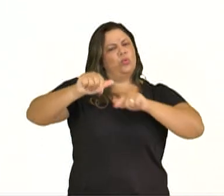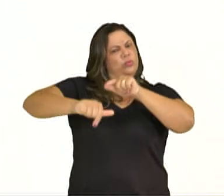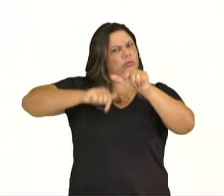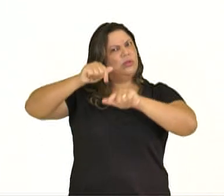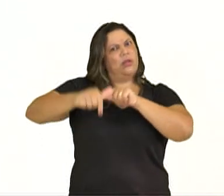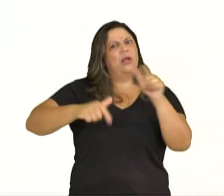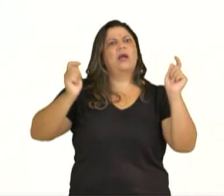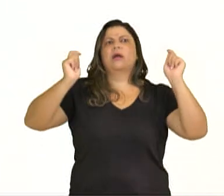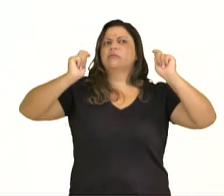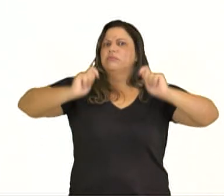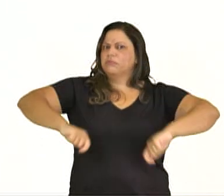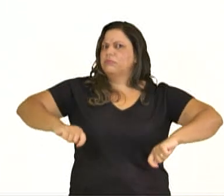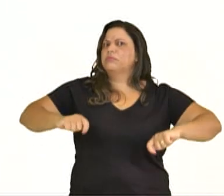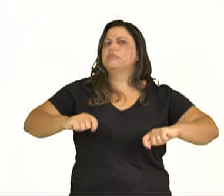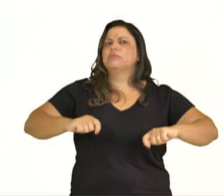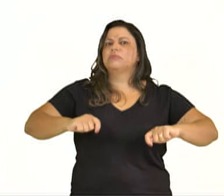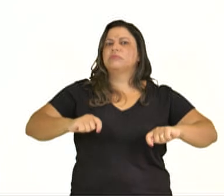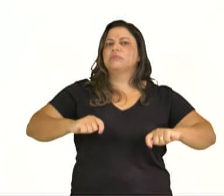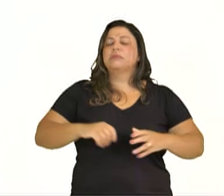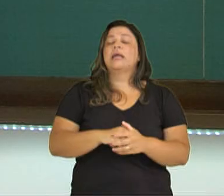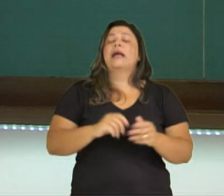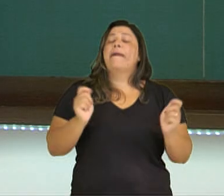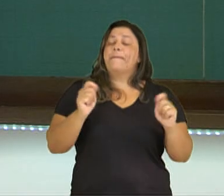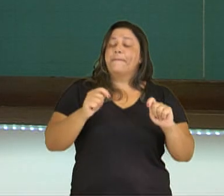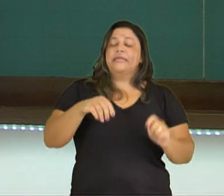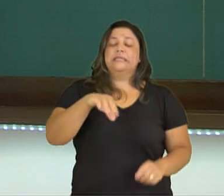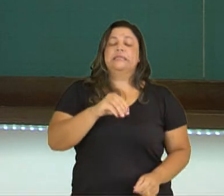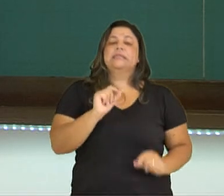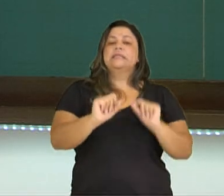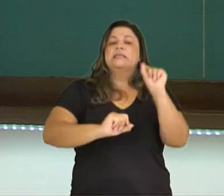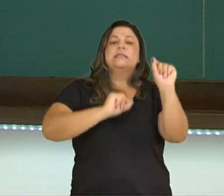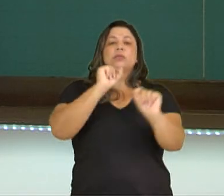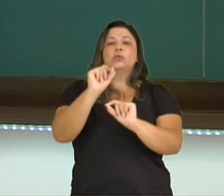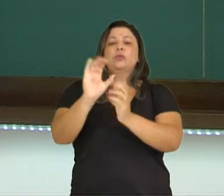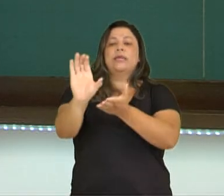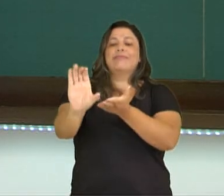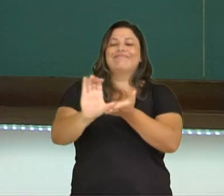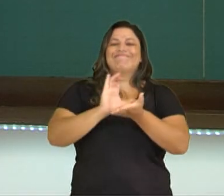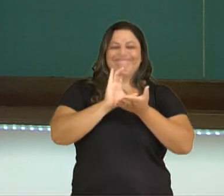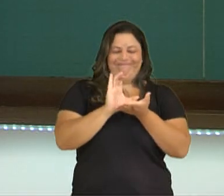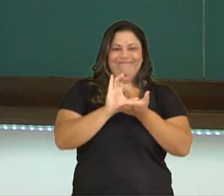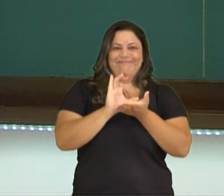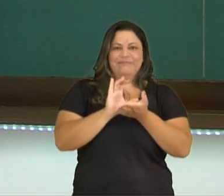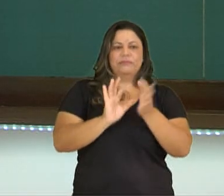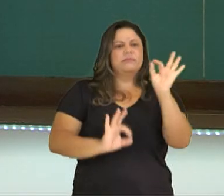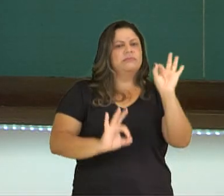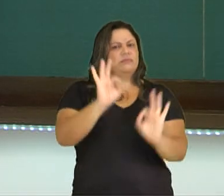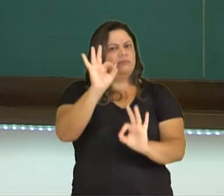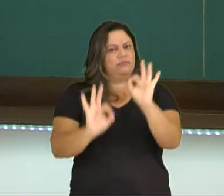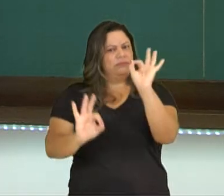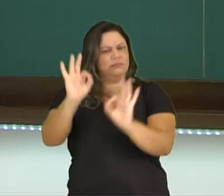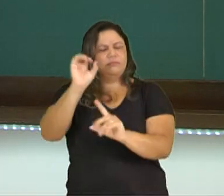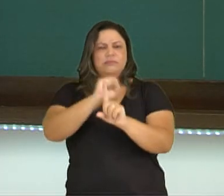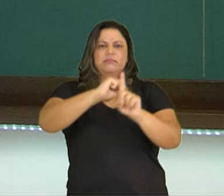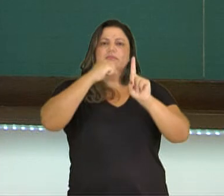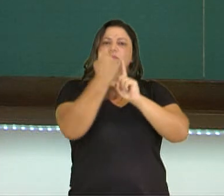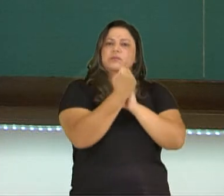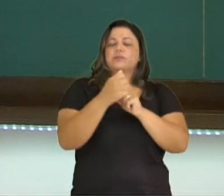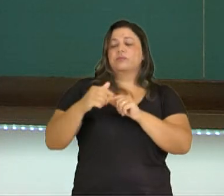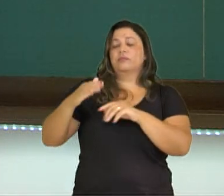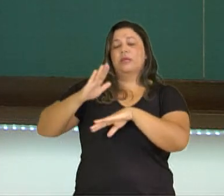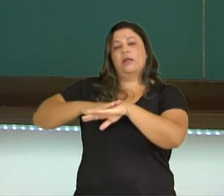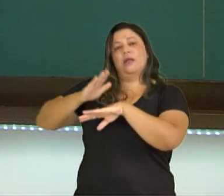proporcionar o recebimento de um valor. Então, a nossa sociedade está organizada para quê? A pessoa